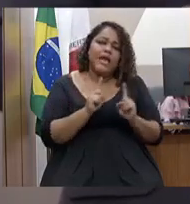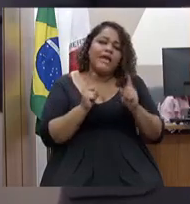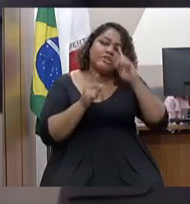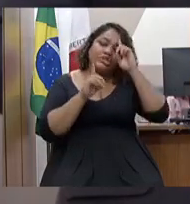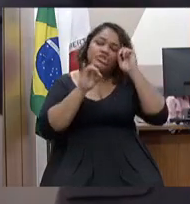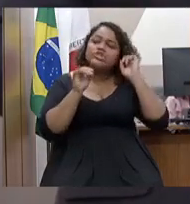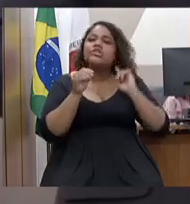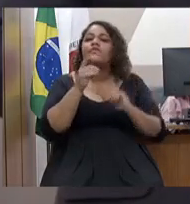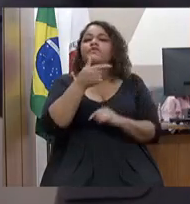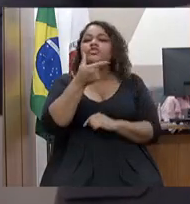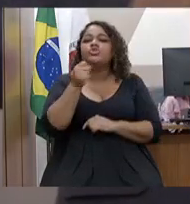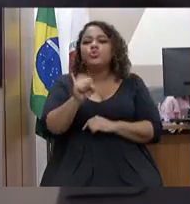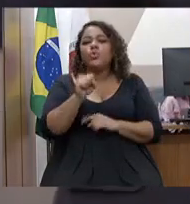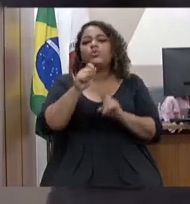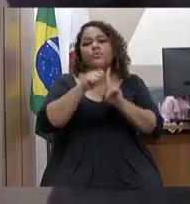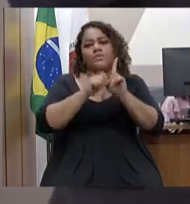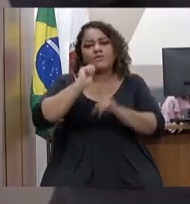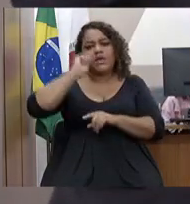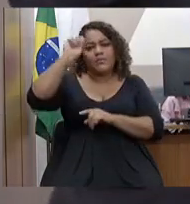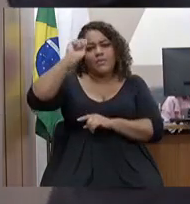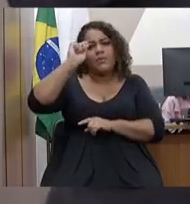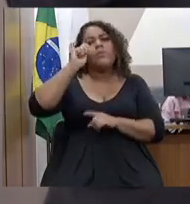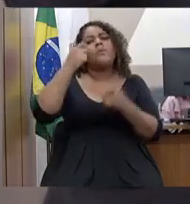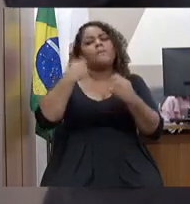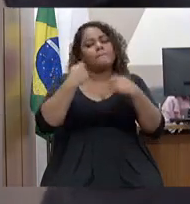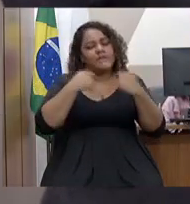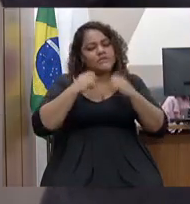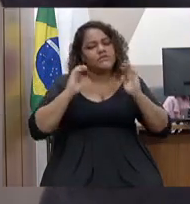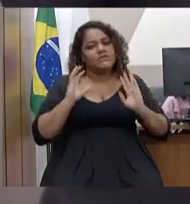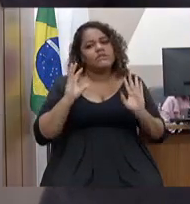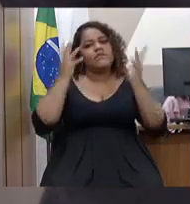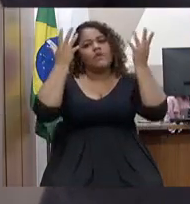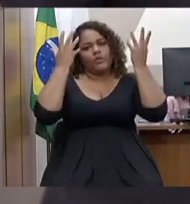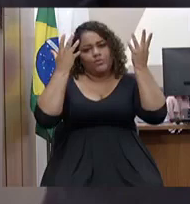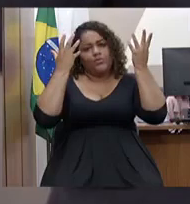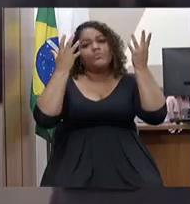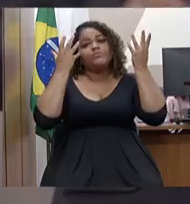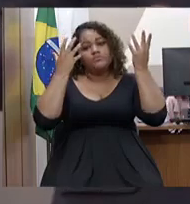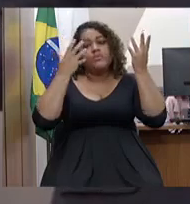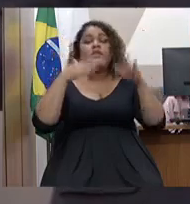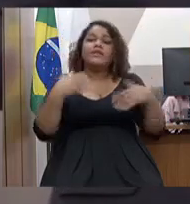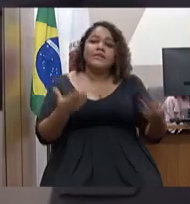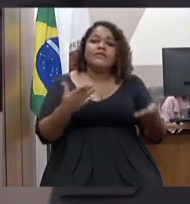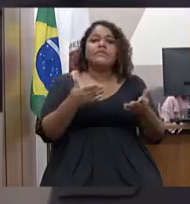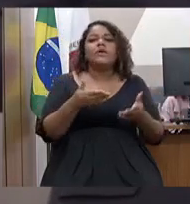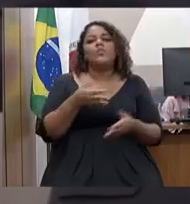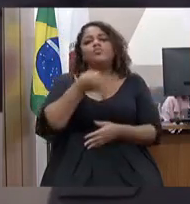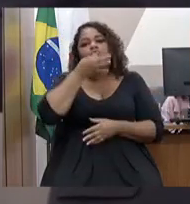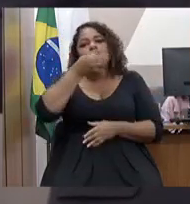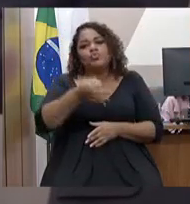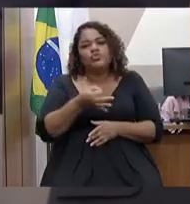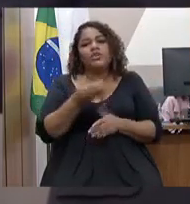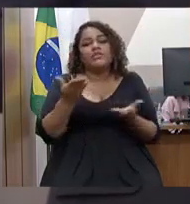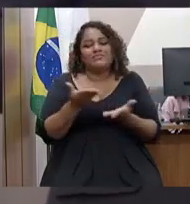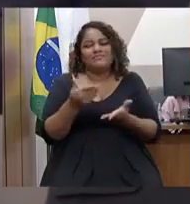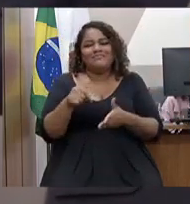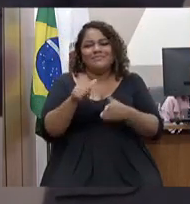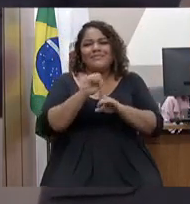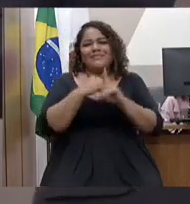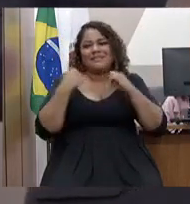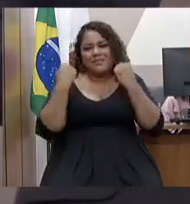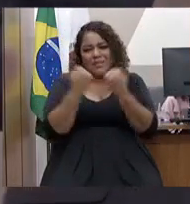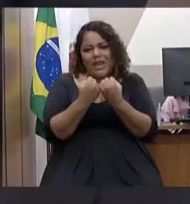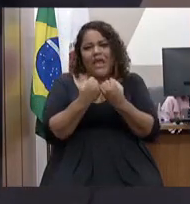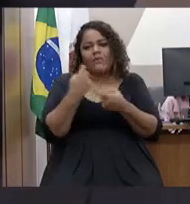dia 28 de abril nós precisamos fazer um evento Então sugeremos fazer Esse seminário esse debate hoje